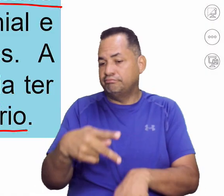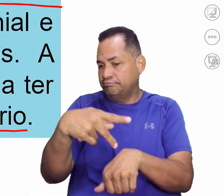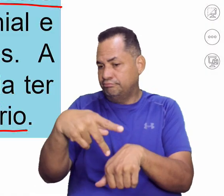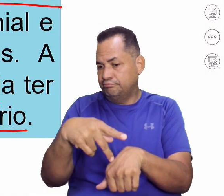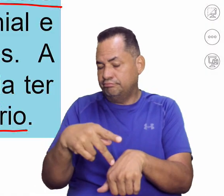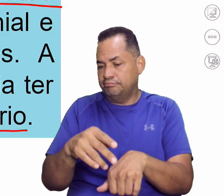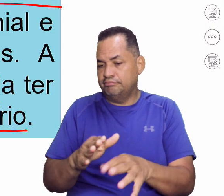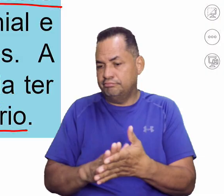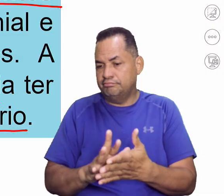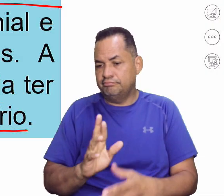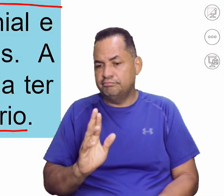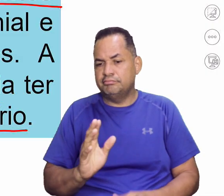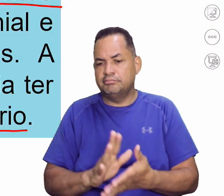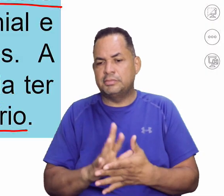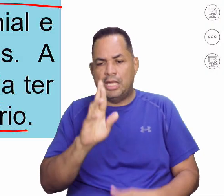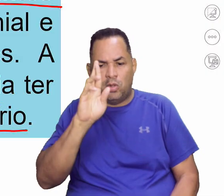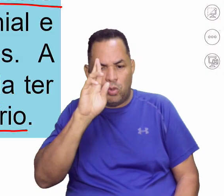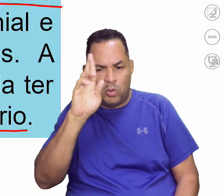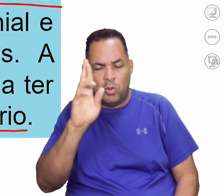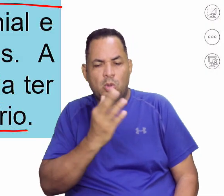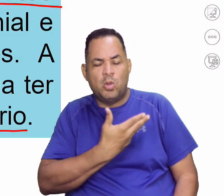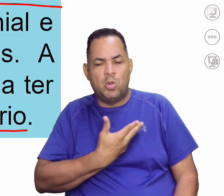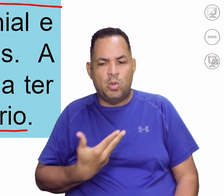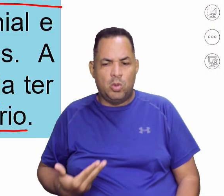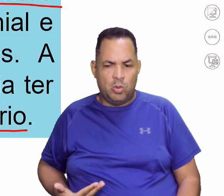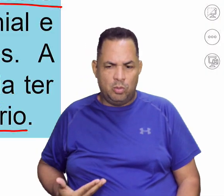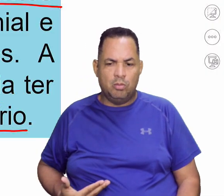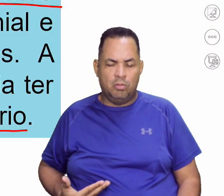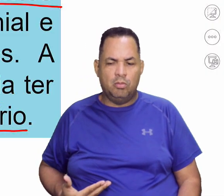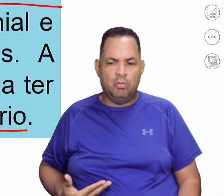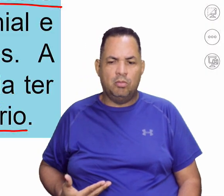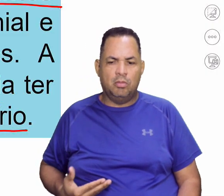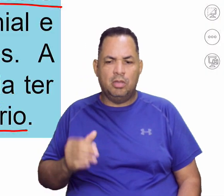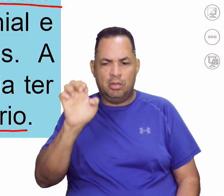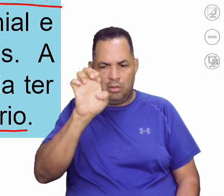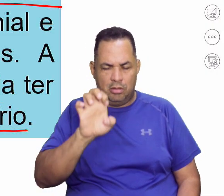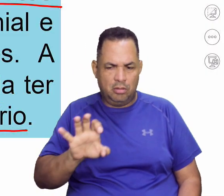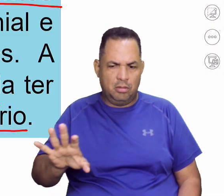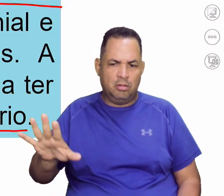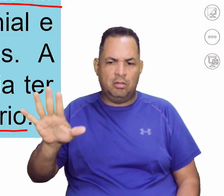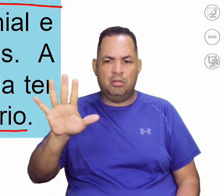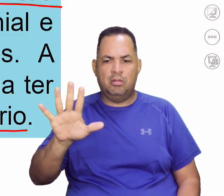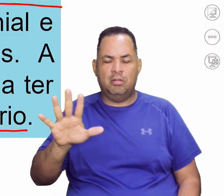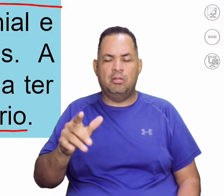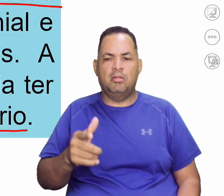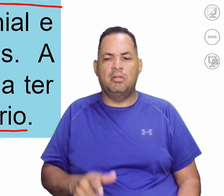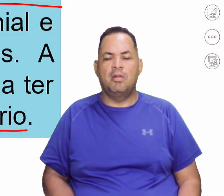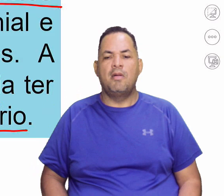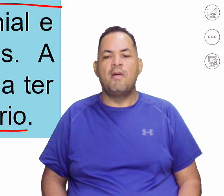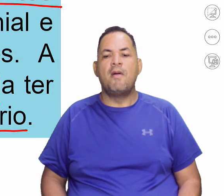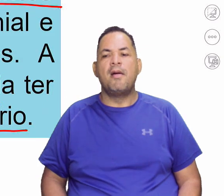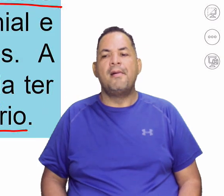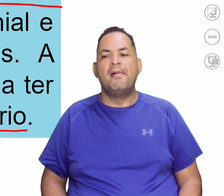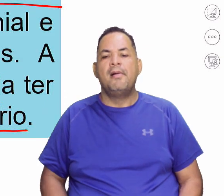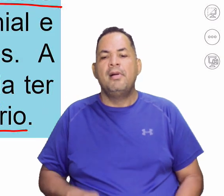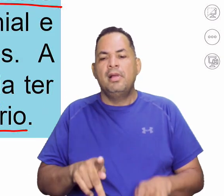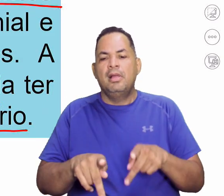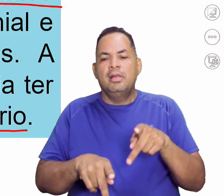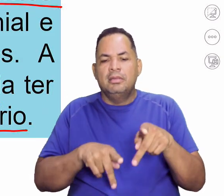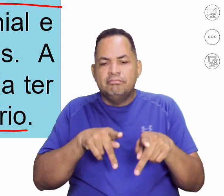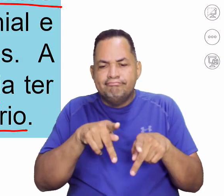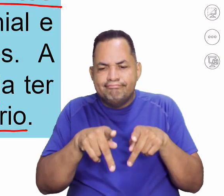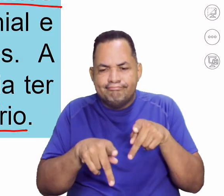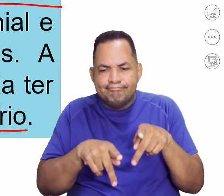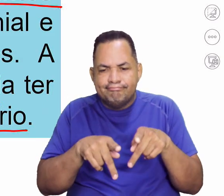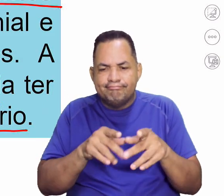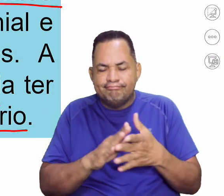países, quem vai reinar, quem vai governar, são esses europeus, são esses estrangeiros. Então, o povo ele vai